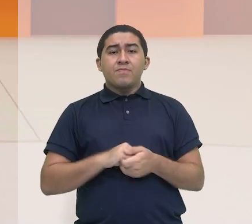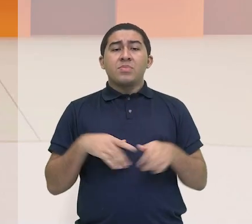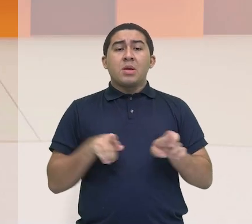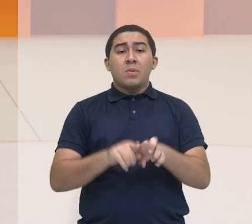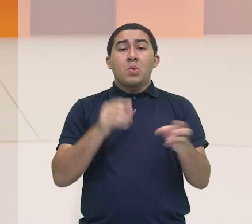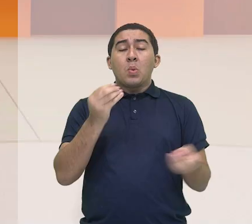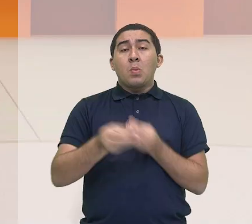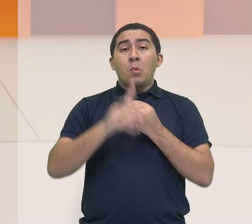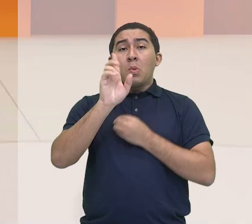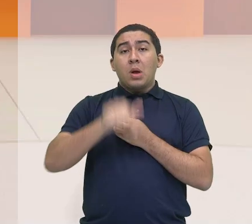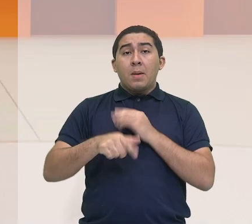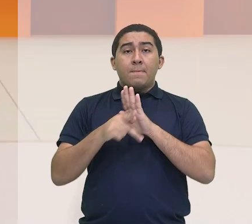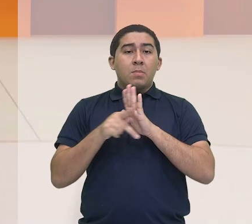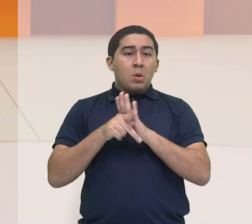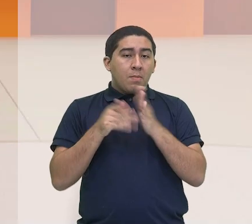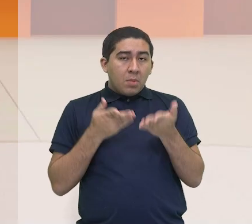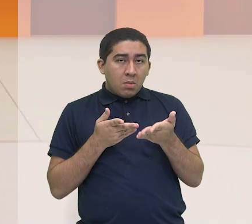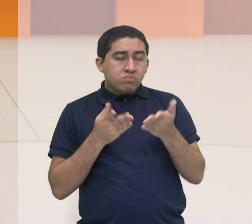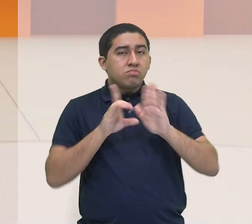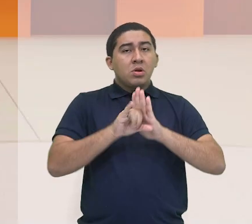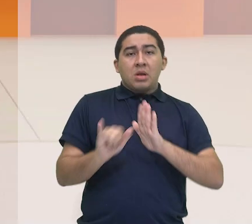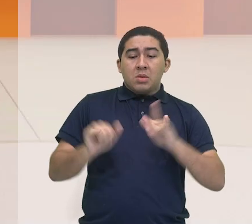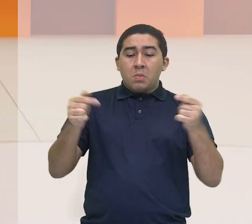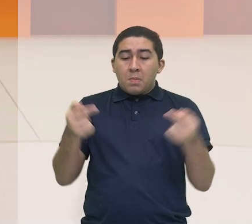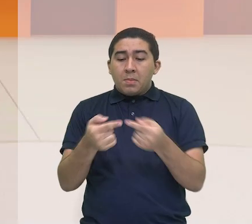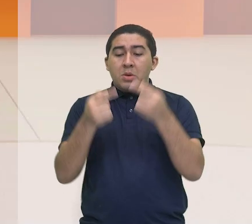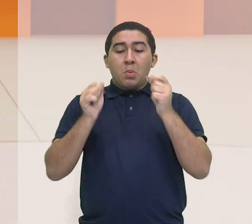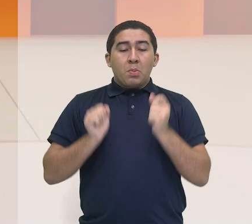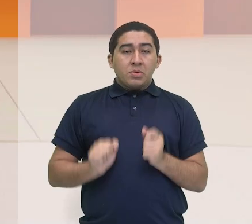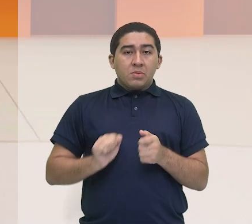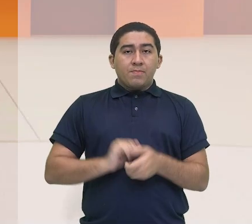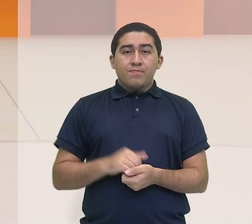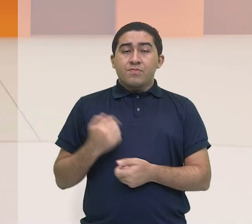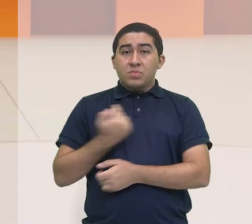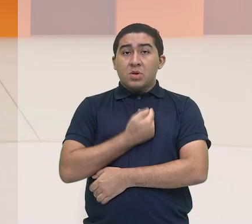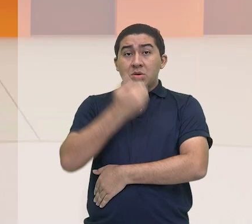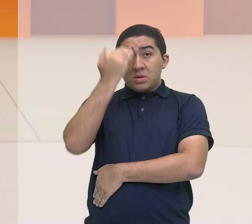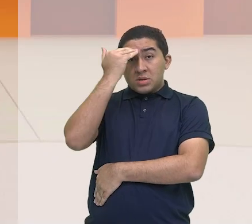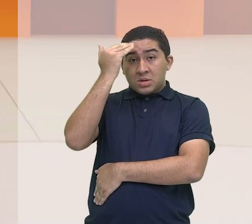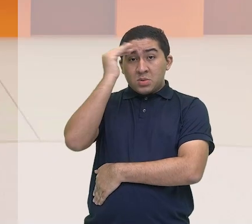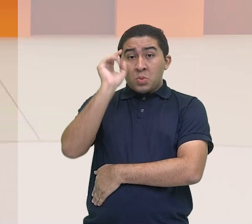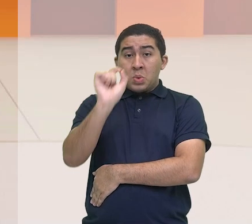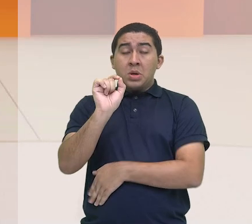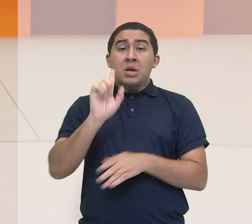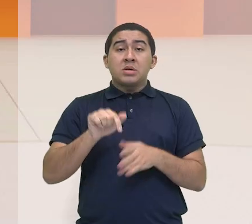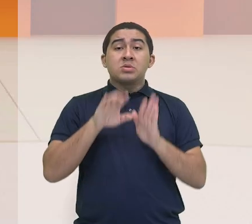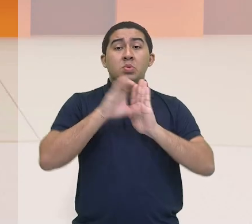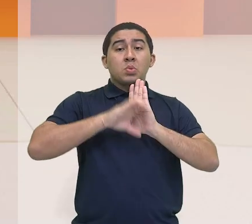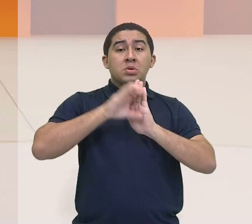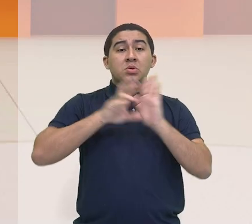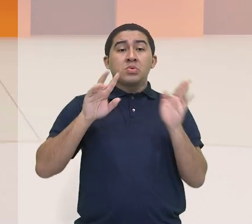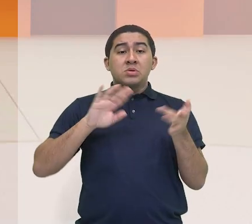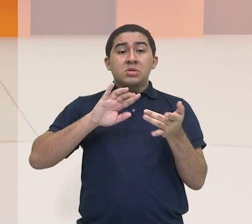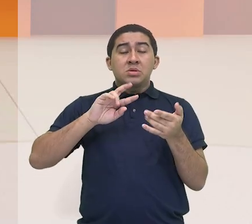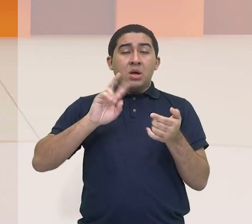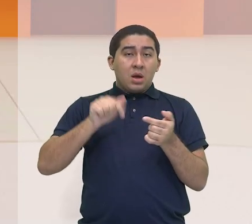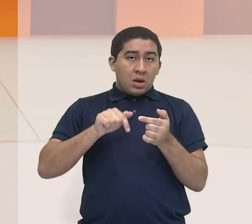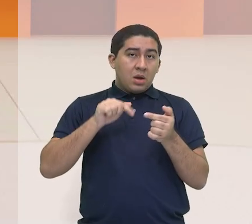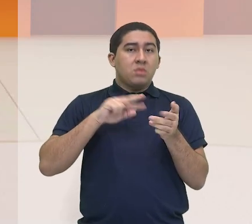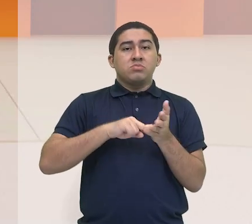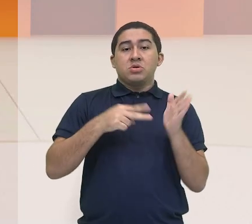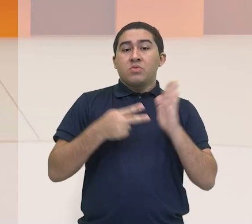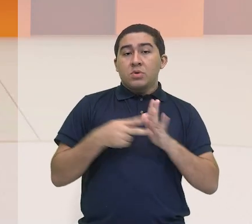se dá a legitimidade do poder. Vamos entender o que esses conceitos